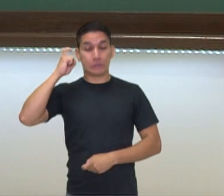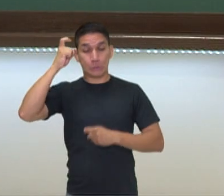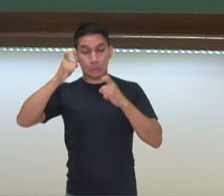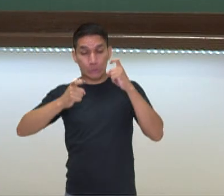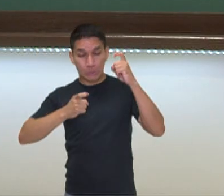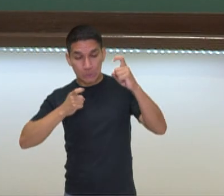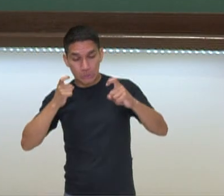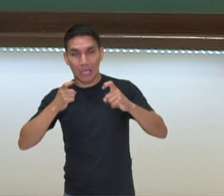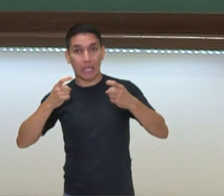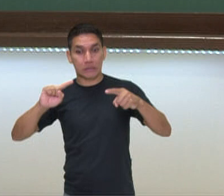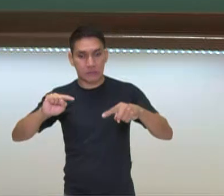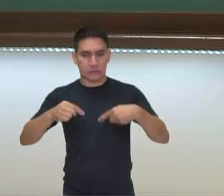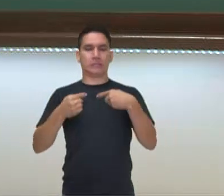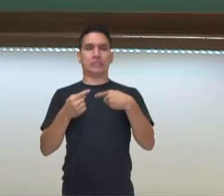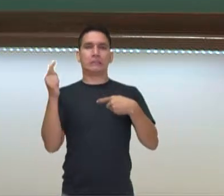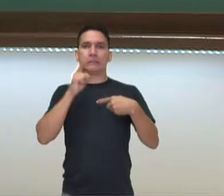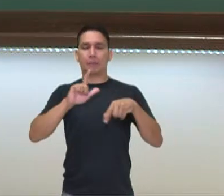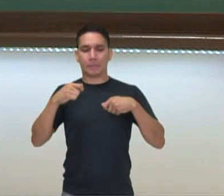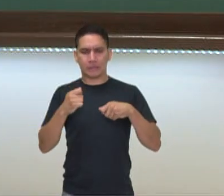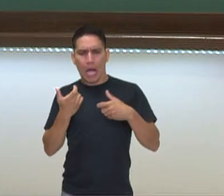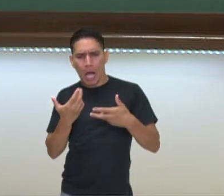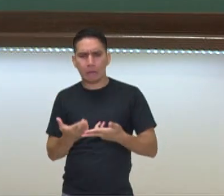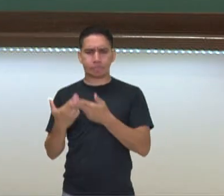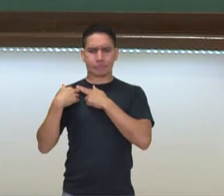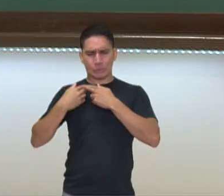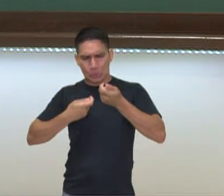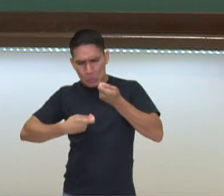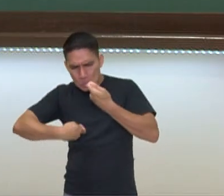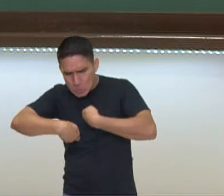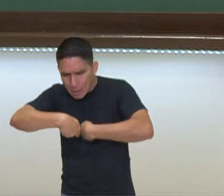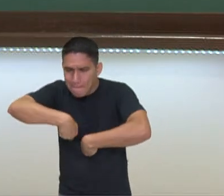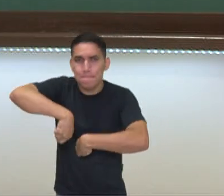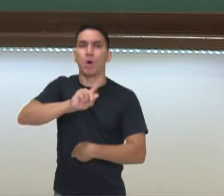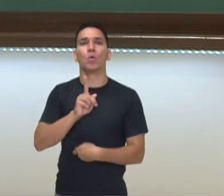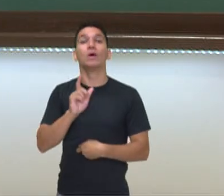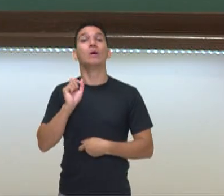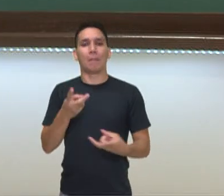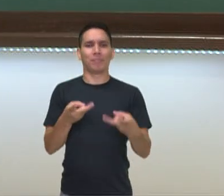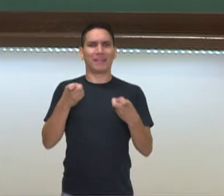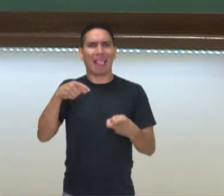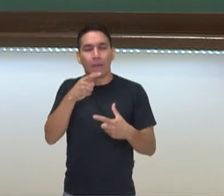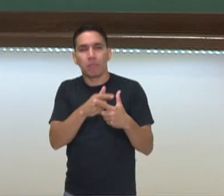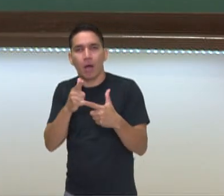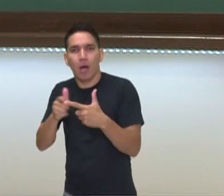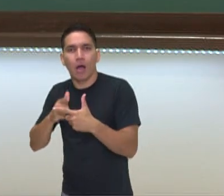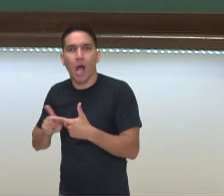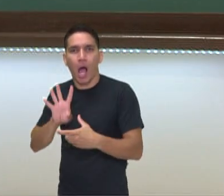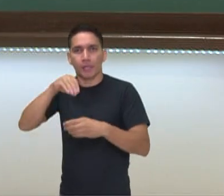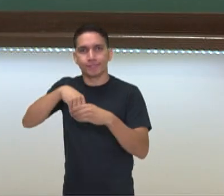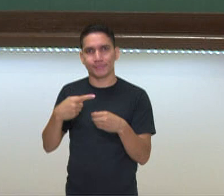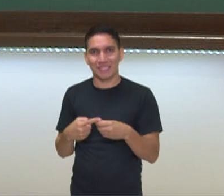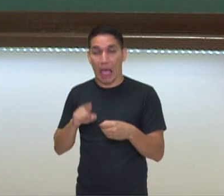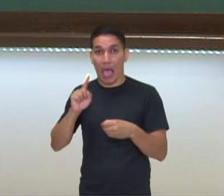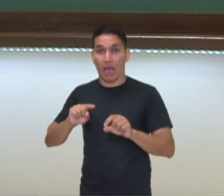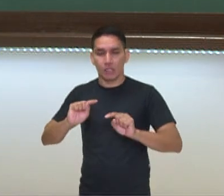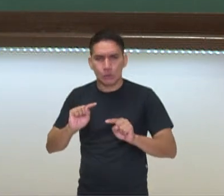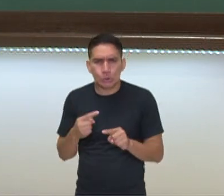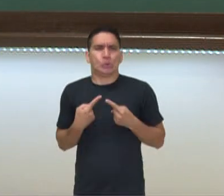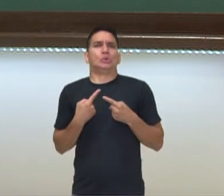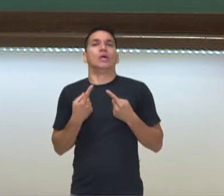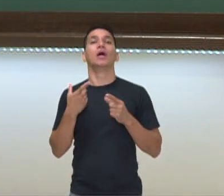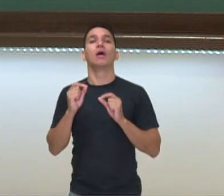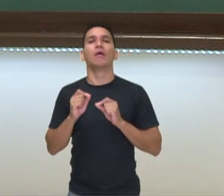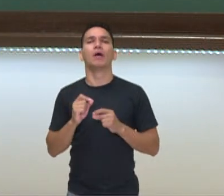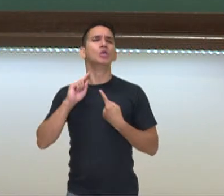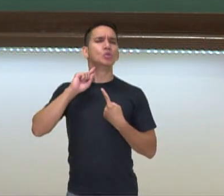quando a gente percebe esses problemas nas cidades, eles são um grande desafio. Poluição atmosférica, poluição